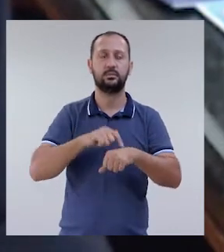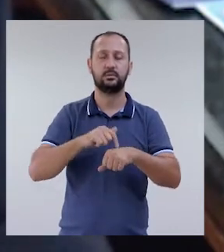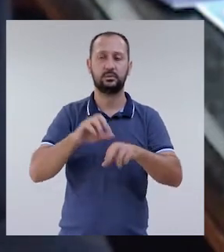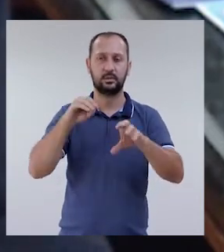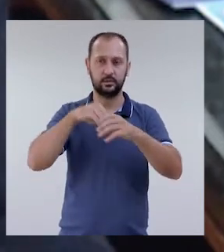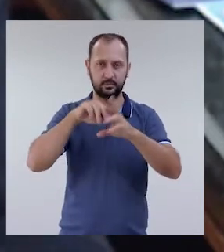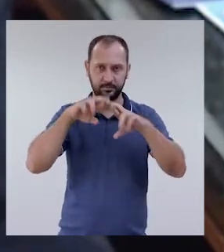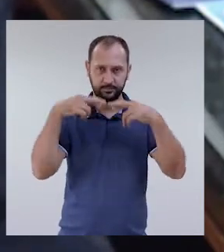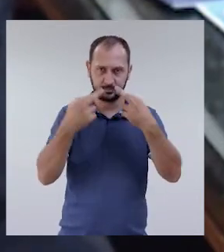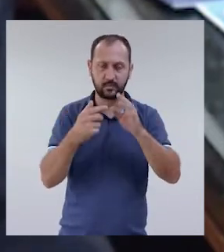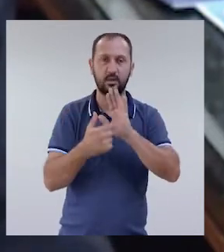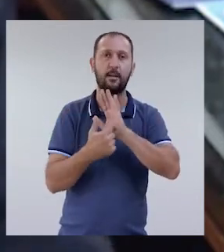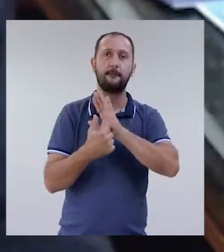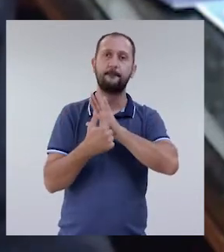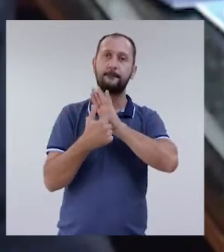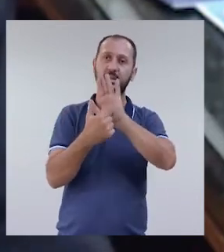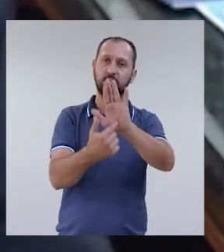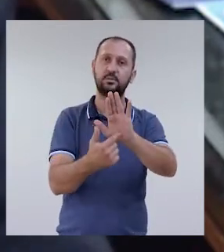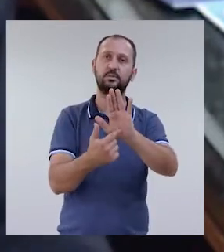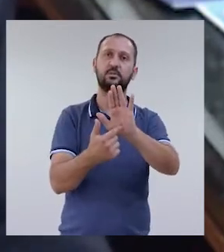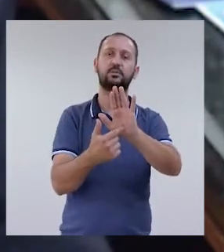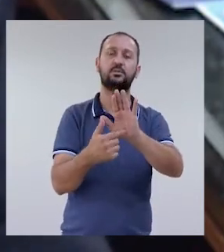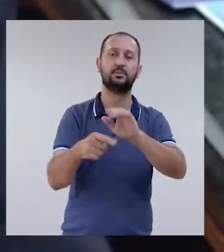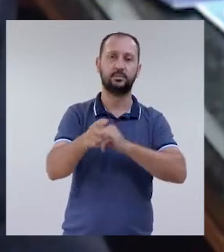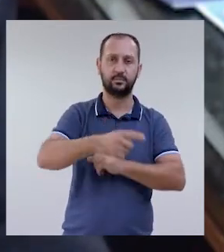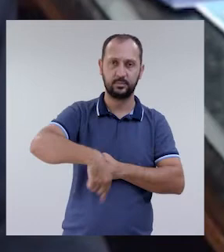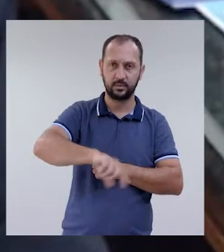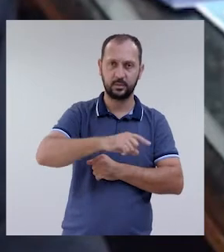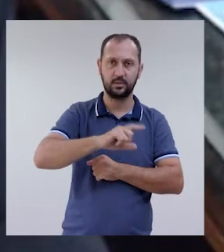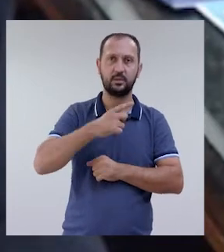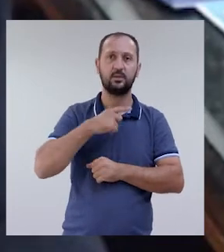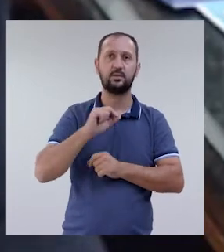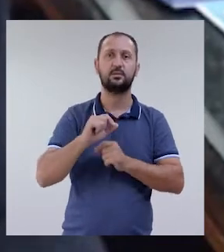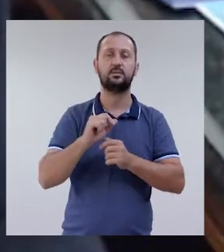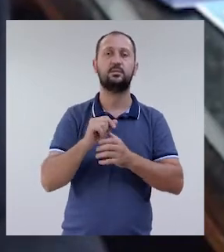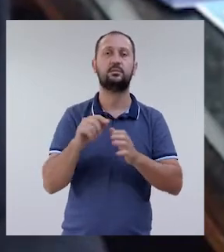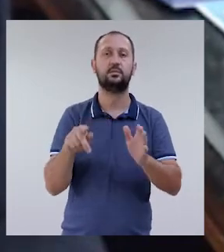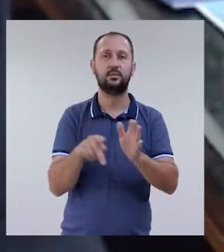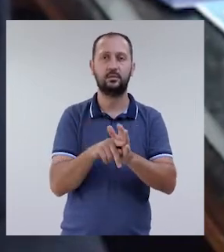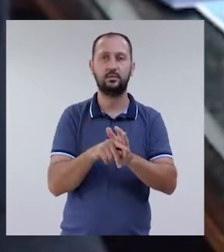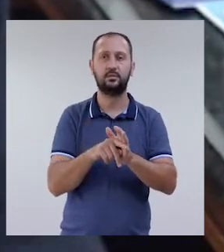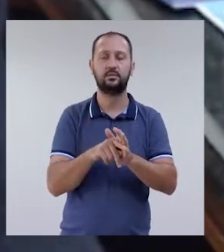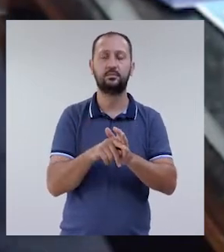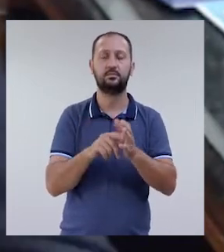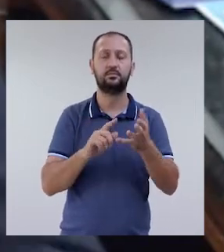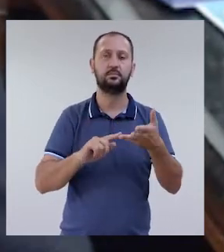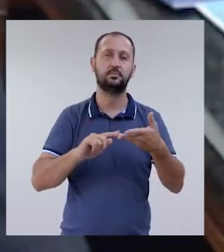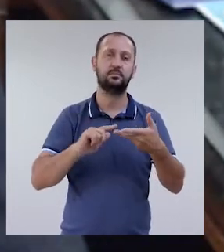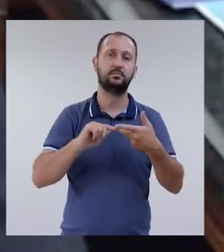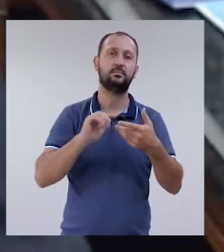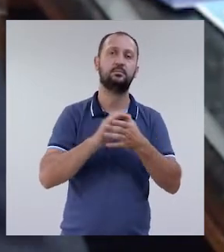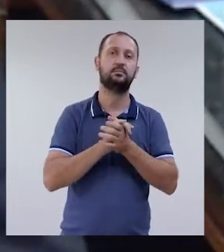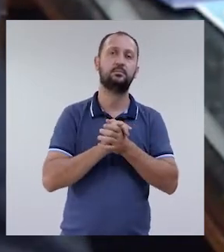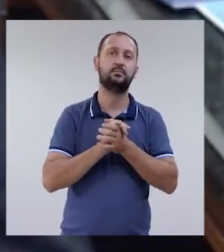e nessa reunião apresentamos a eles, aos seus representantes,